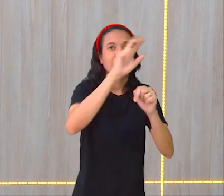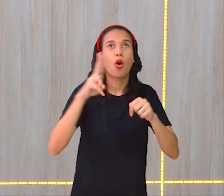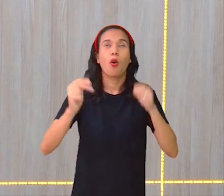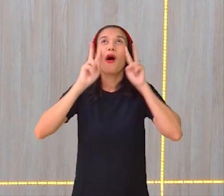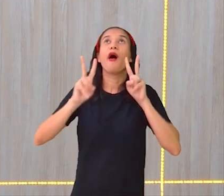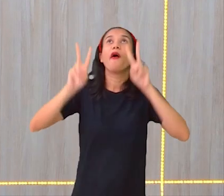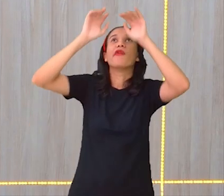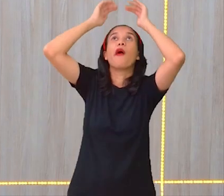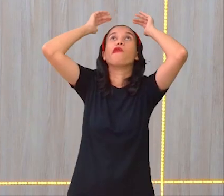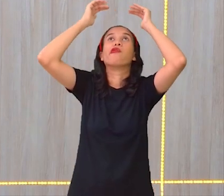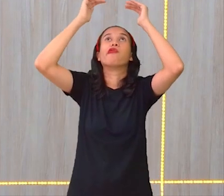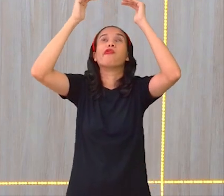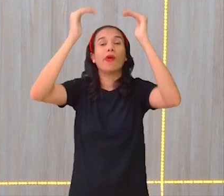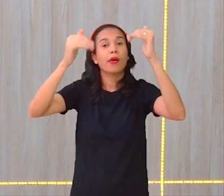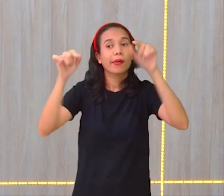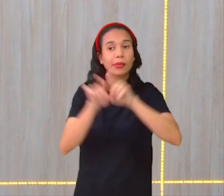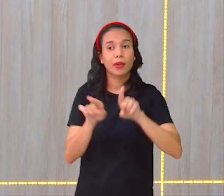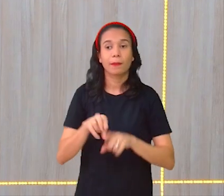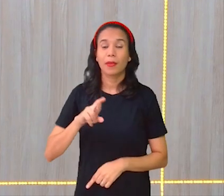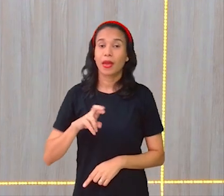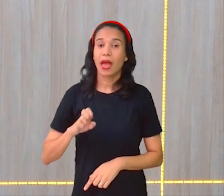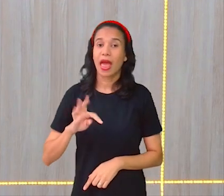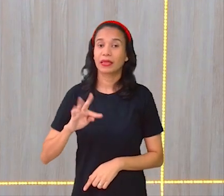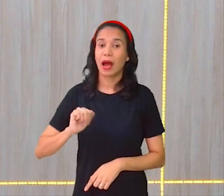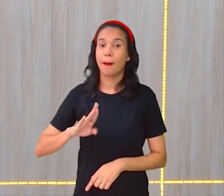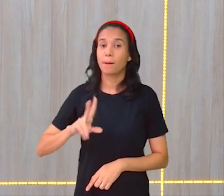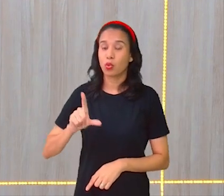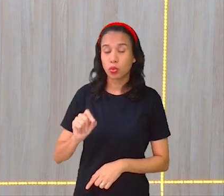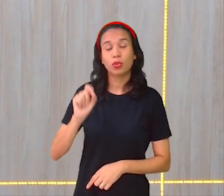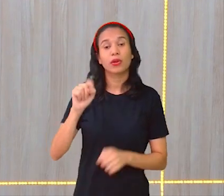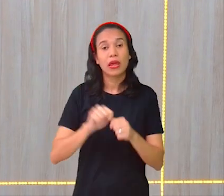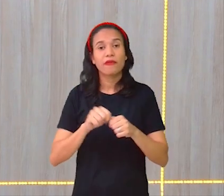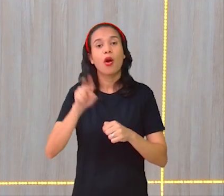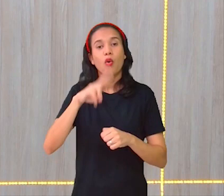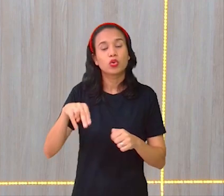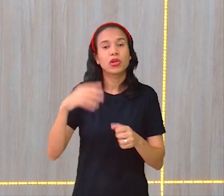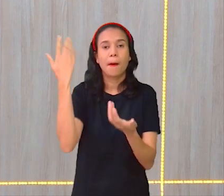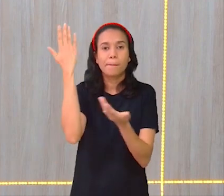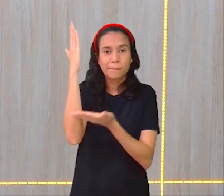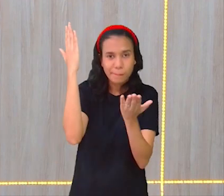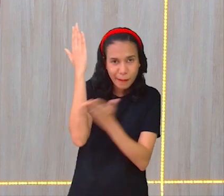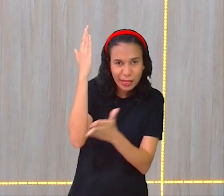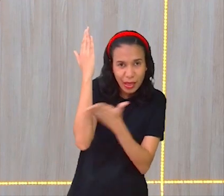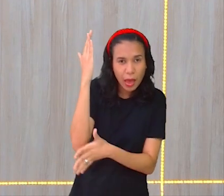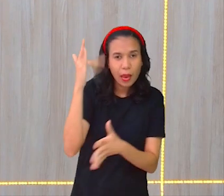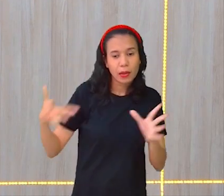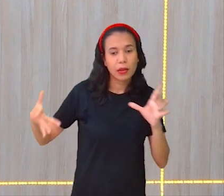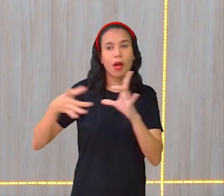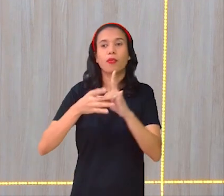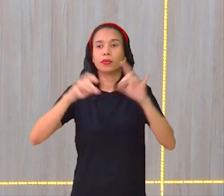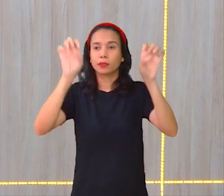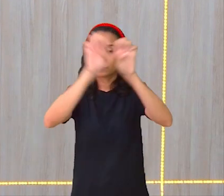tetos, e os retábulos, que eram feitos de madeira, e eles faziam parte da